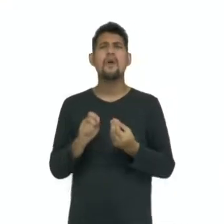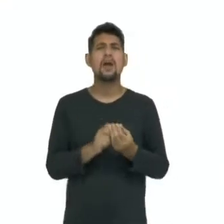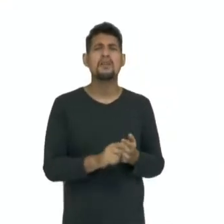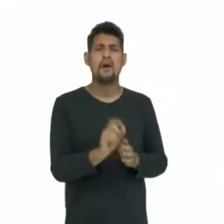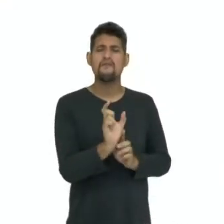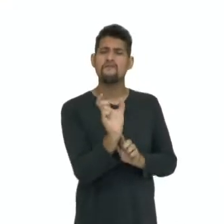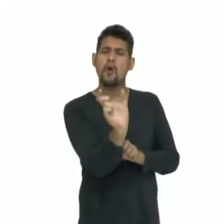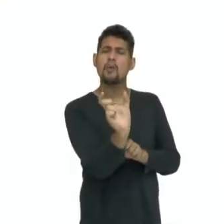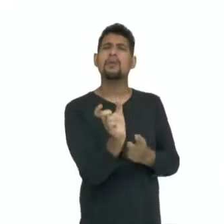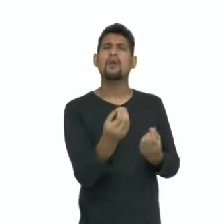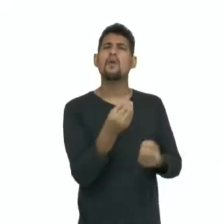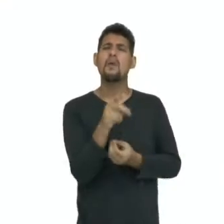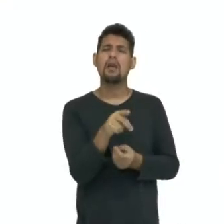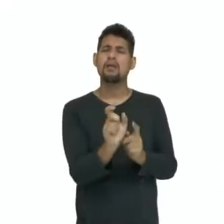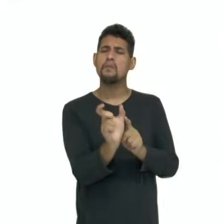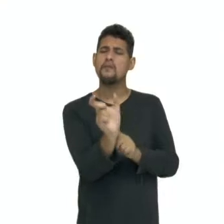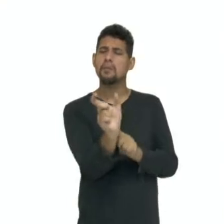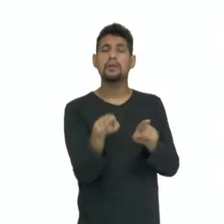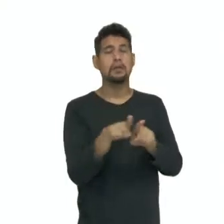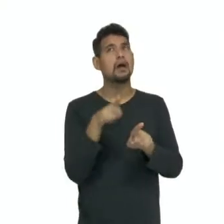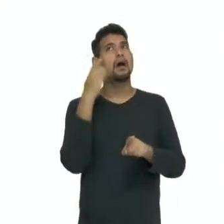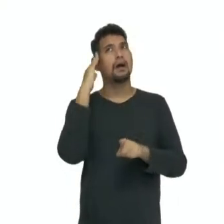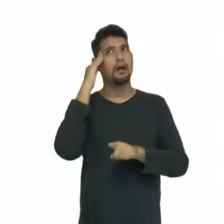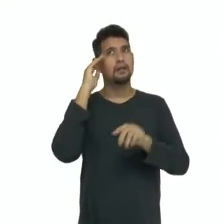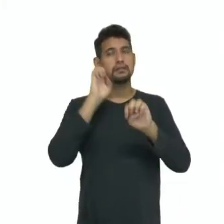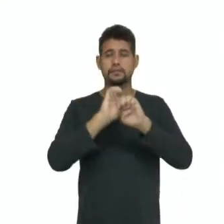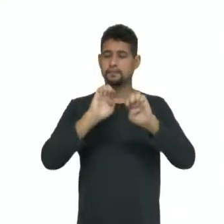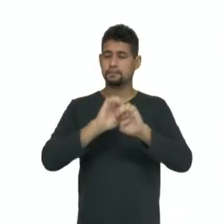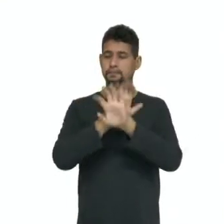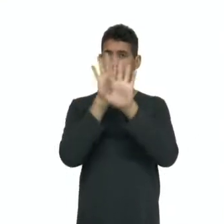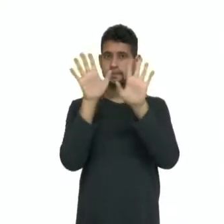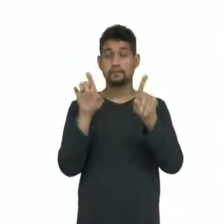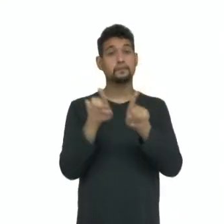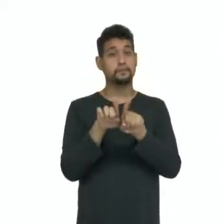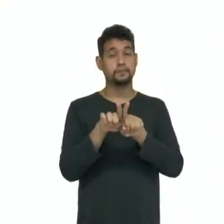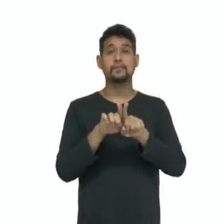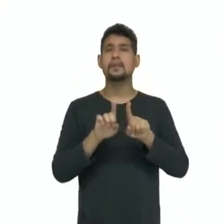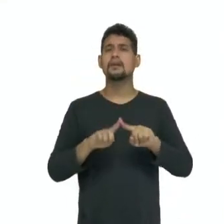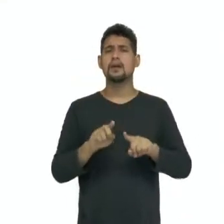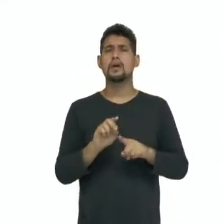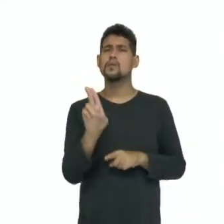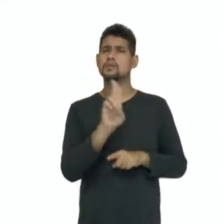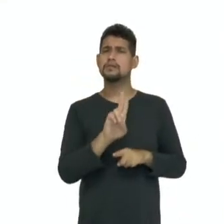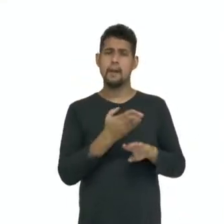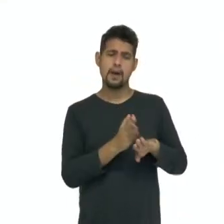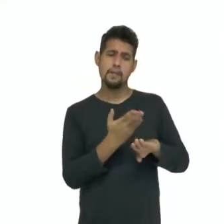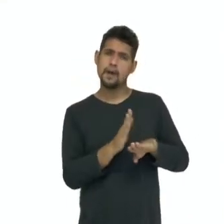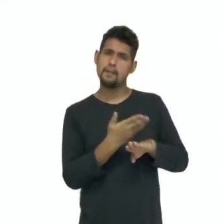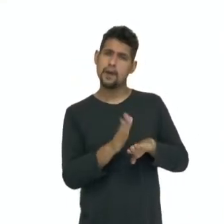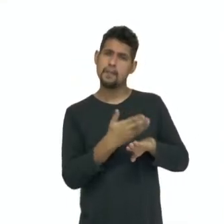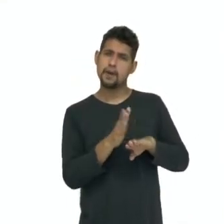fórmula, então, para que eu consiga entender e depois colocar em prática